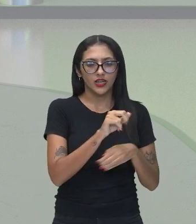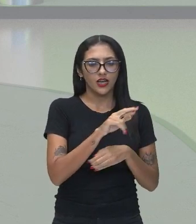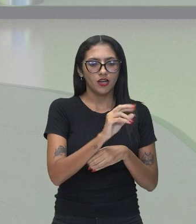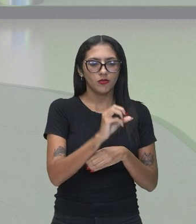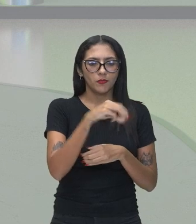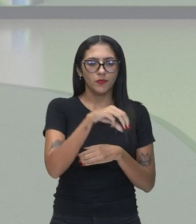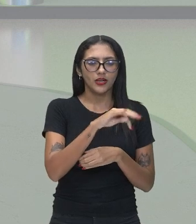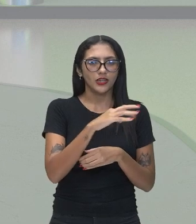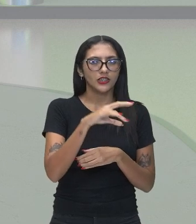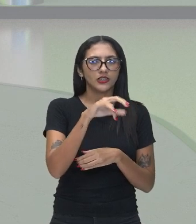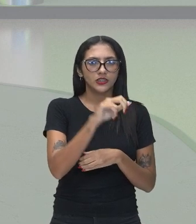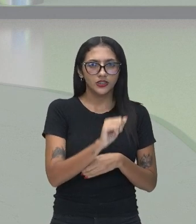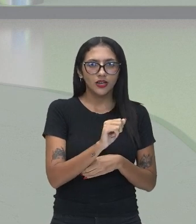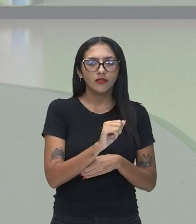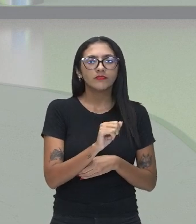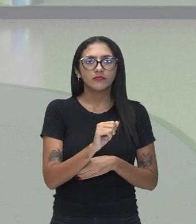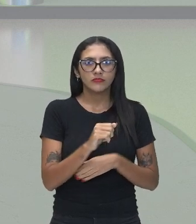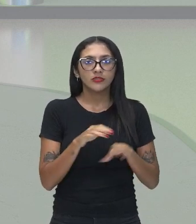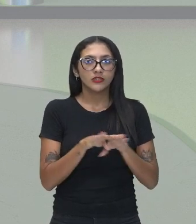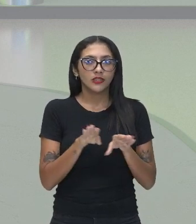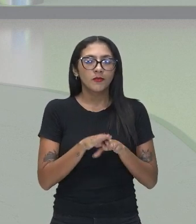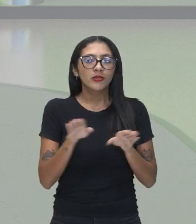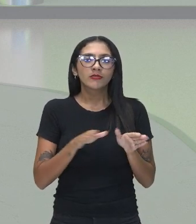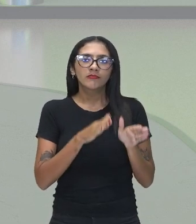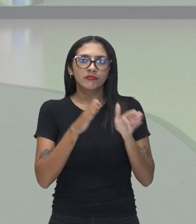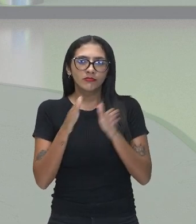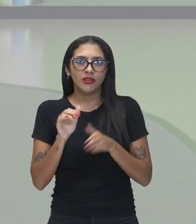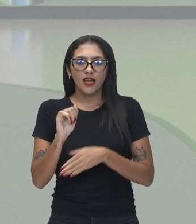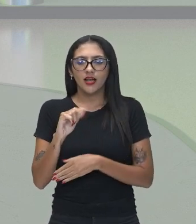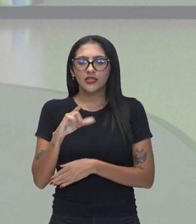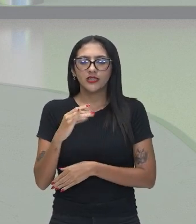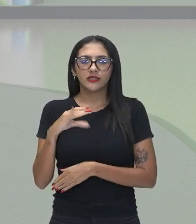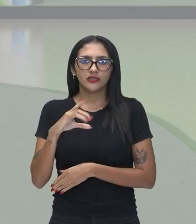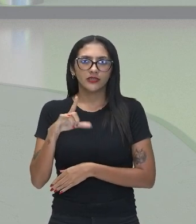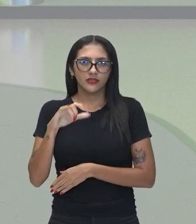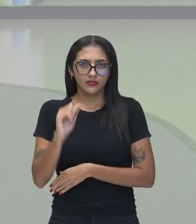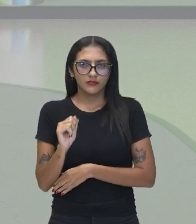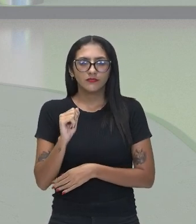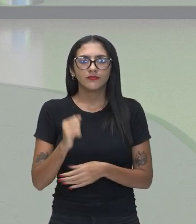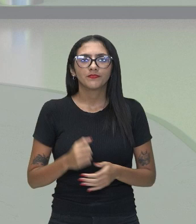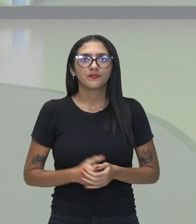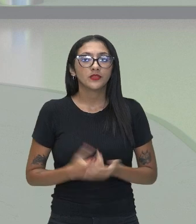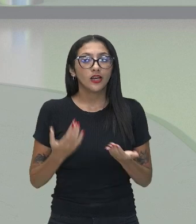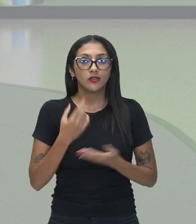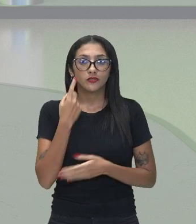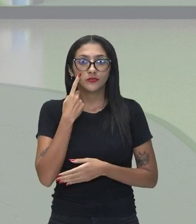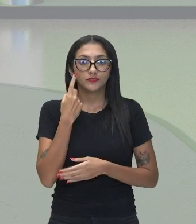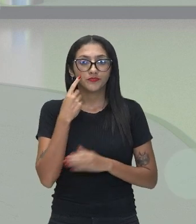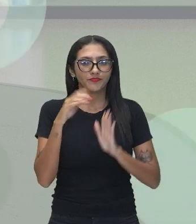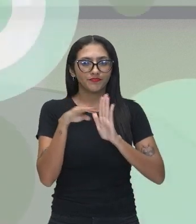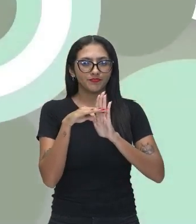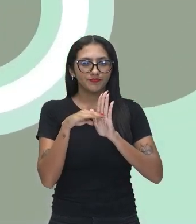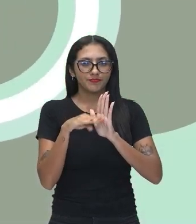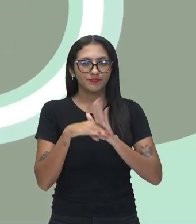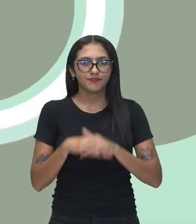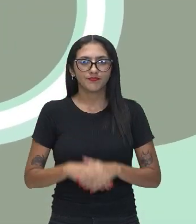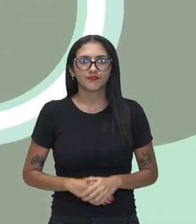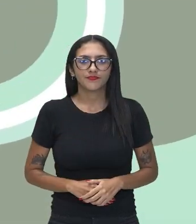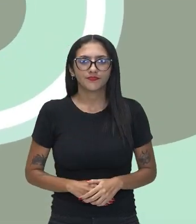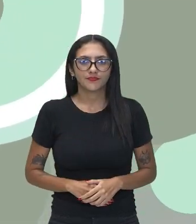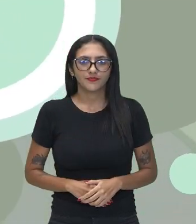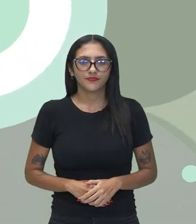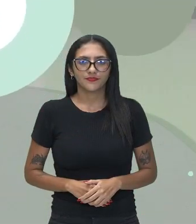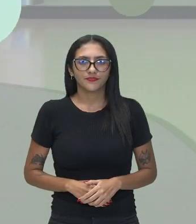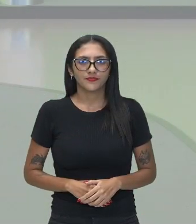a gente vai ver essa característica aqui, quanto as cadeias alicíclicas. Então vamos lá para a classificação.